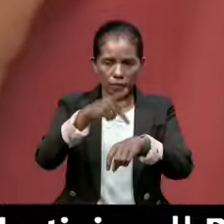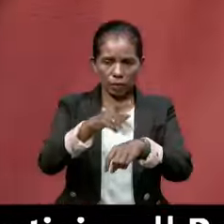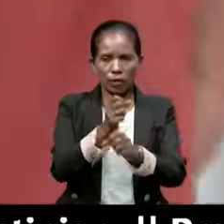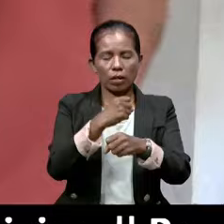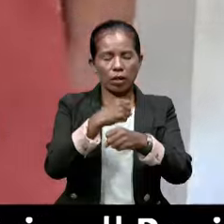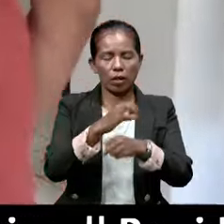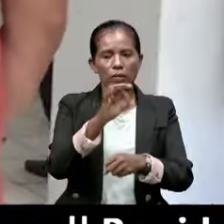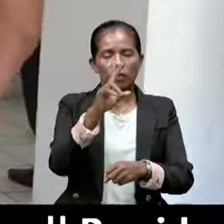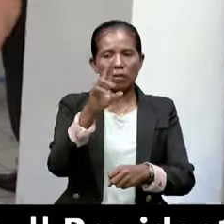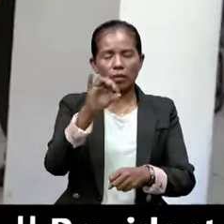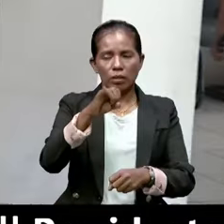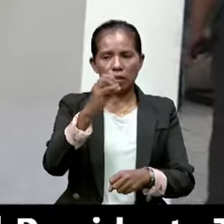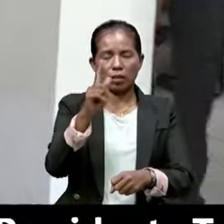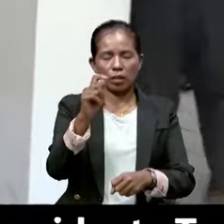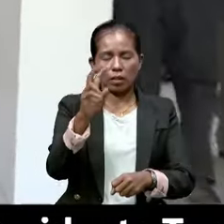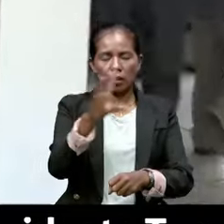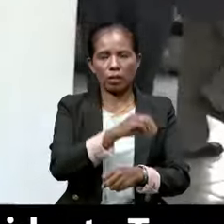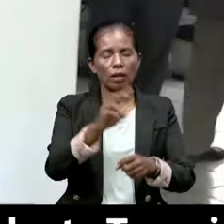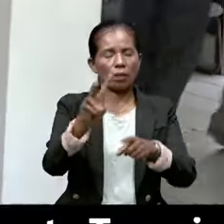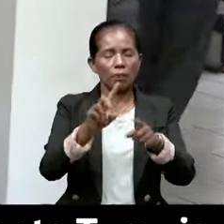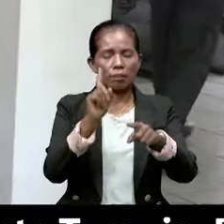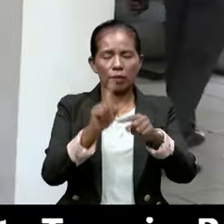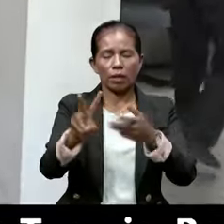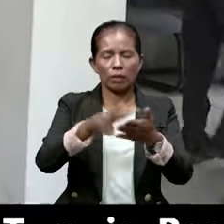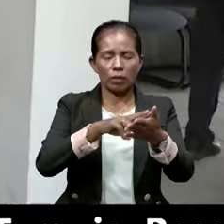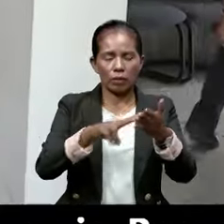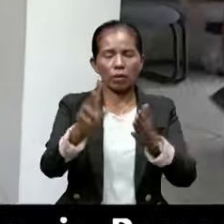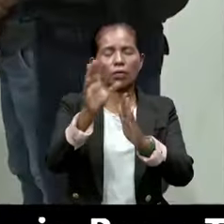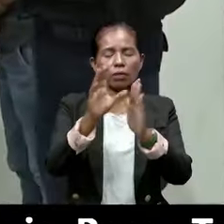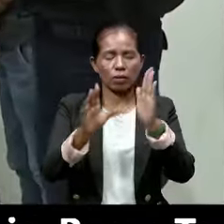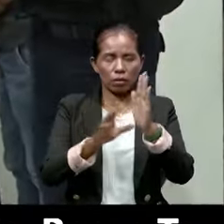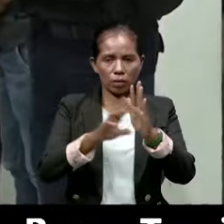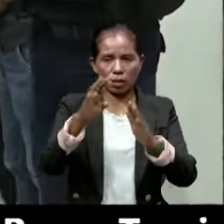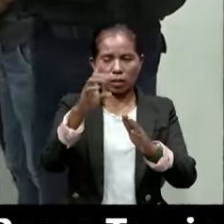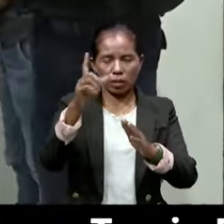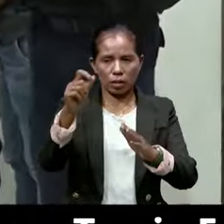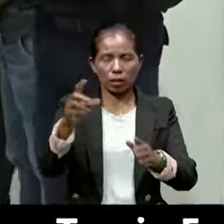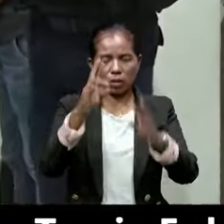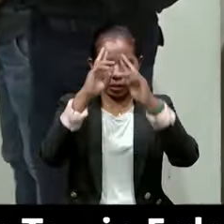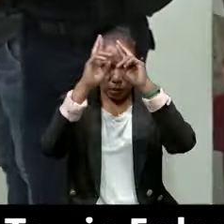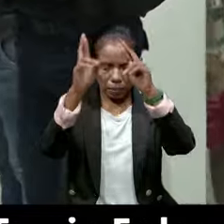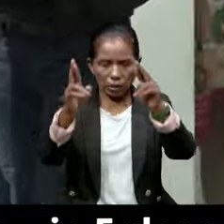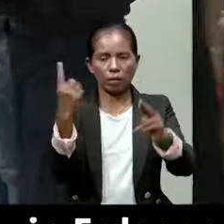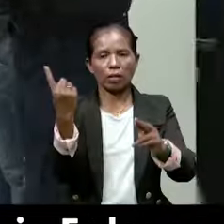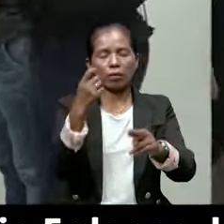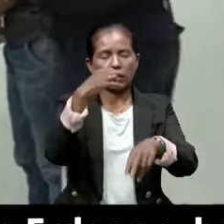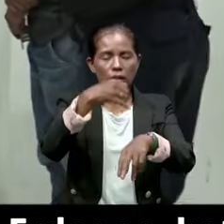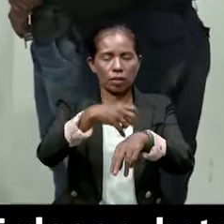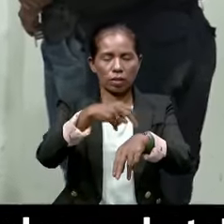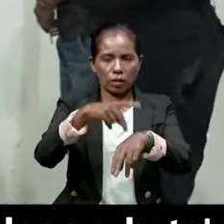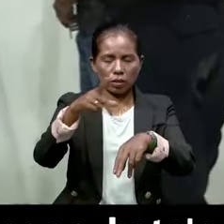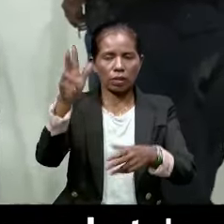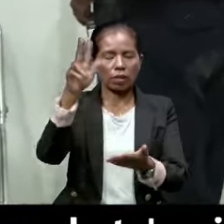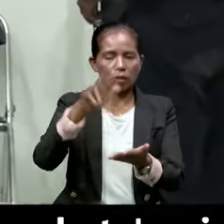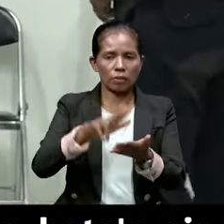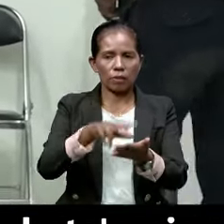Arnolfo Teves, no nela bele viola a Constituição RDTL no respeita na fatim. Pacto internacional neve Estado RDTL ratifica com